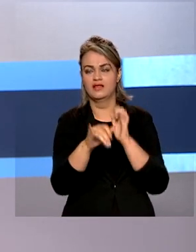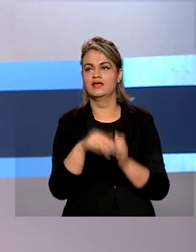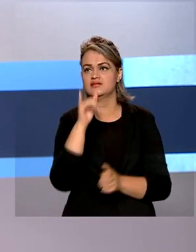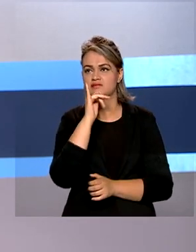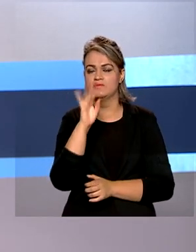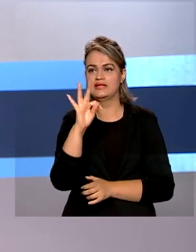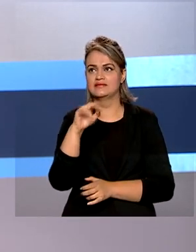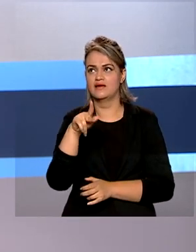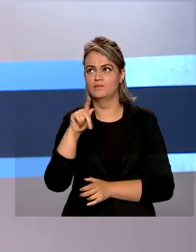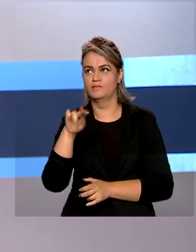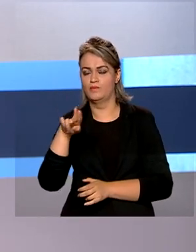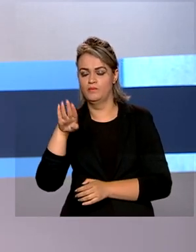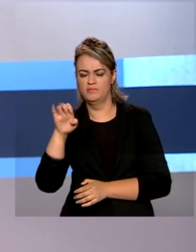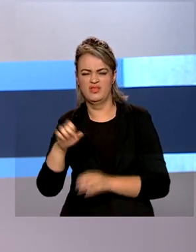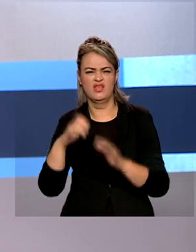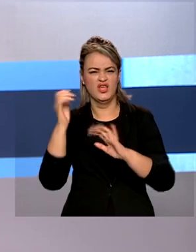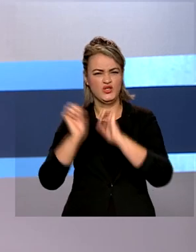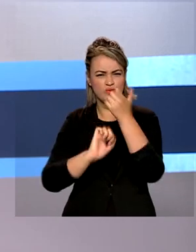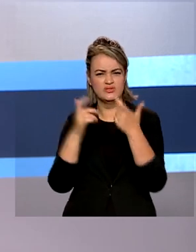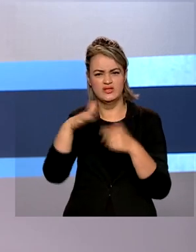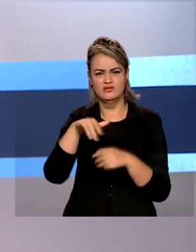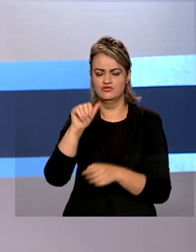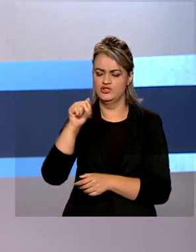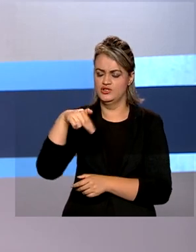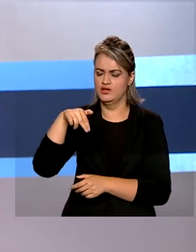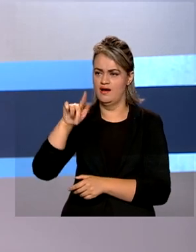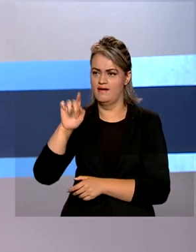Nacional e as usinas nucleares de Angra 1, 2 e 3.